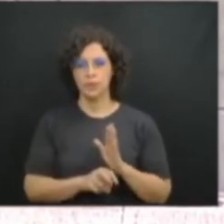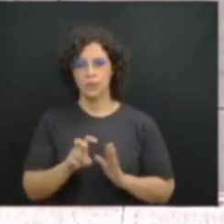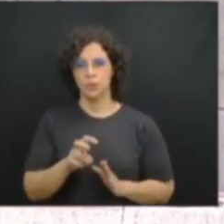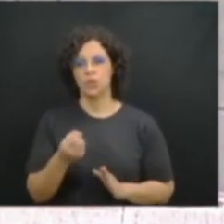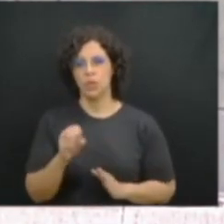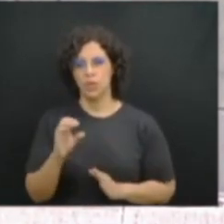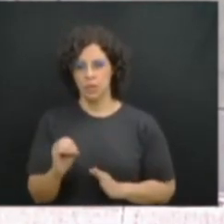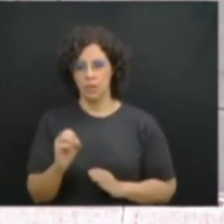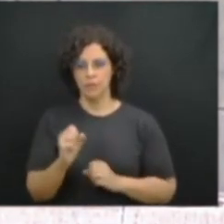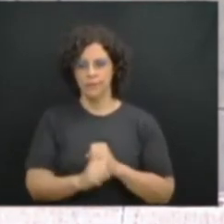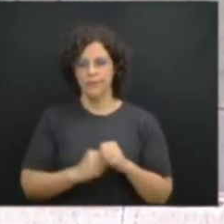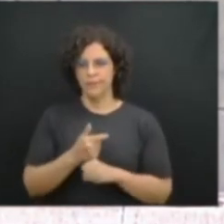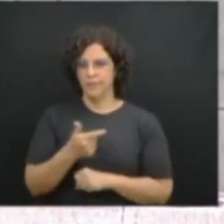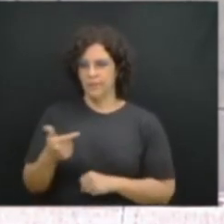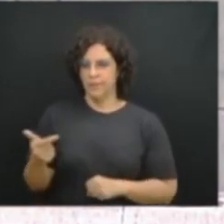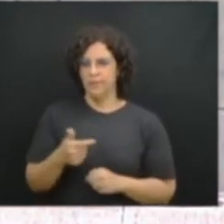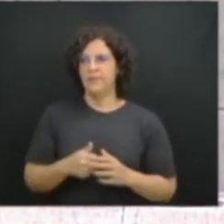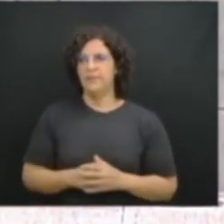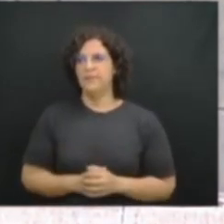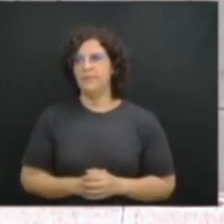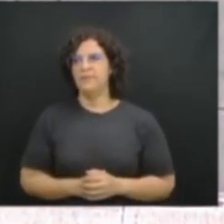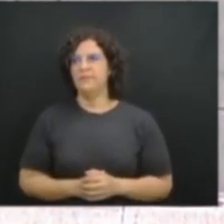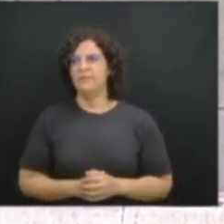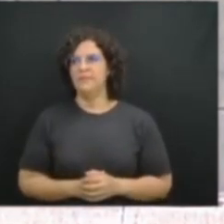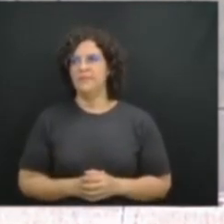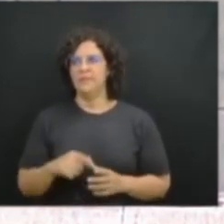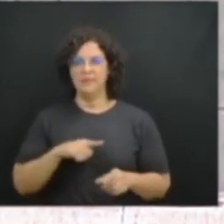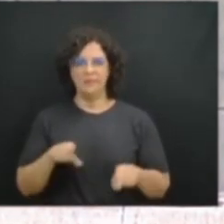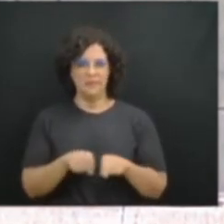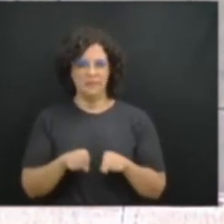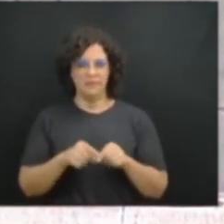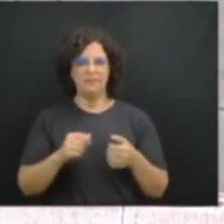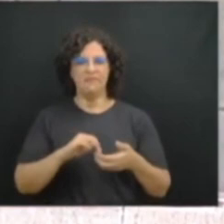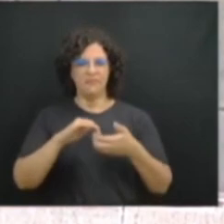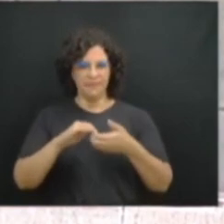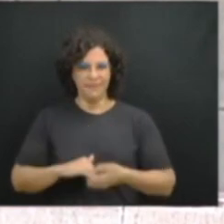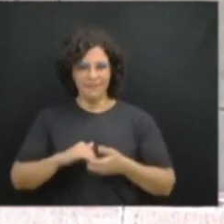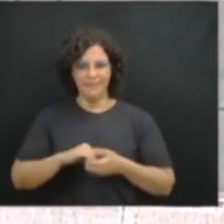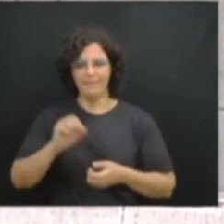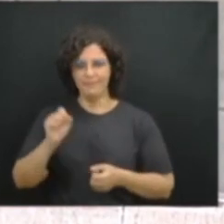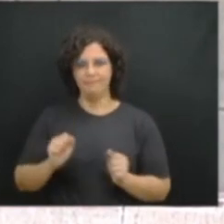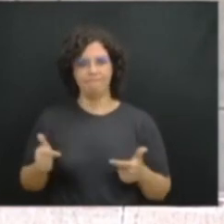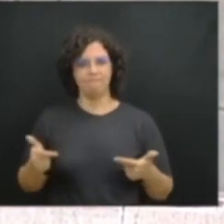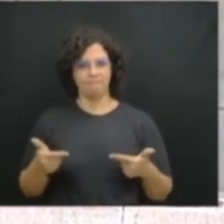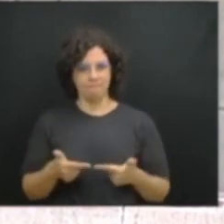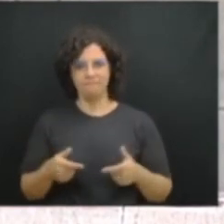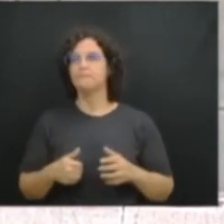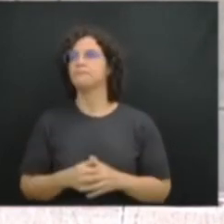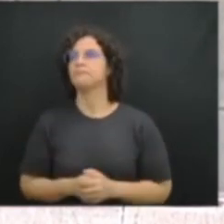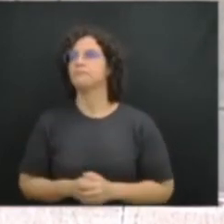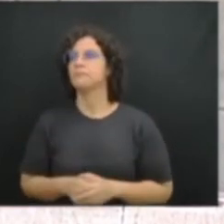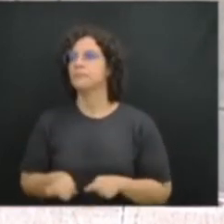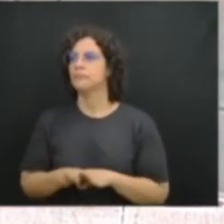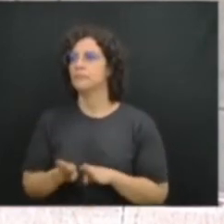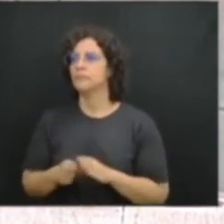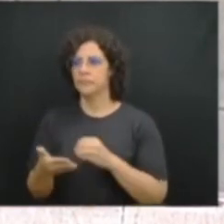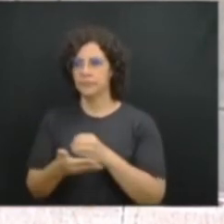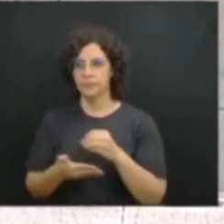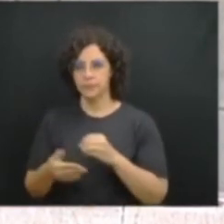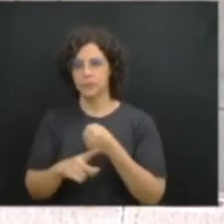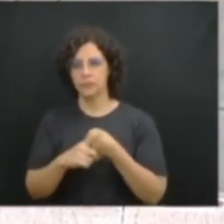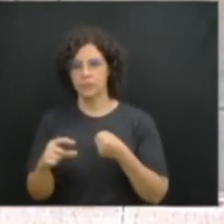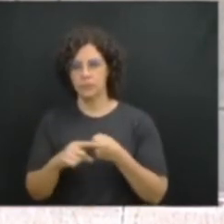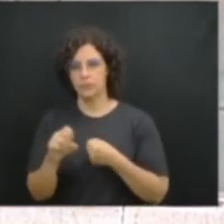580 2022 em que ao mesmo tempo que cumprimenta essa casa e com fundamento